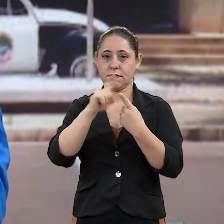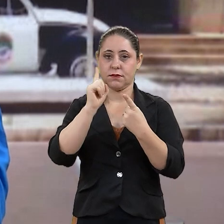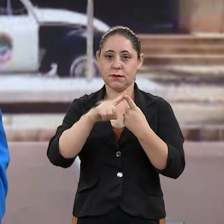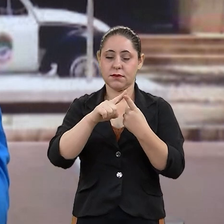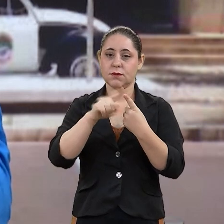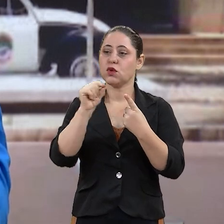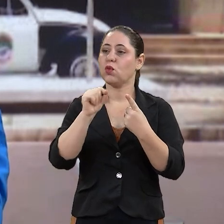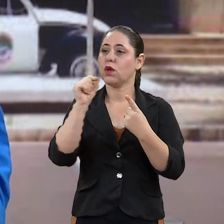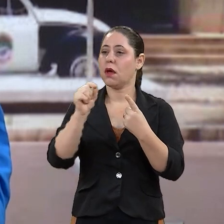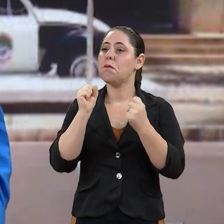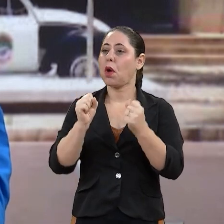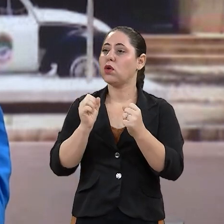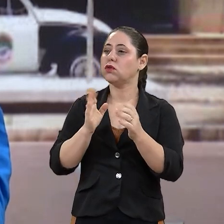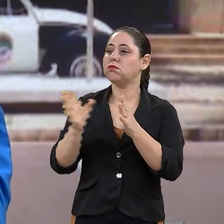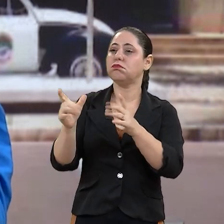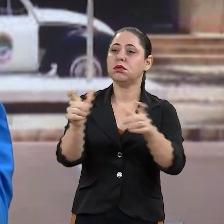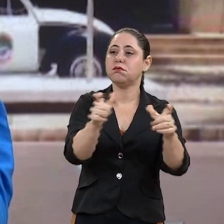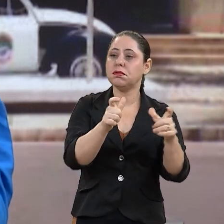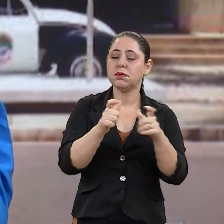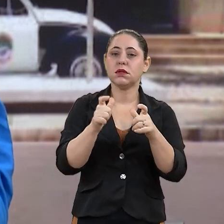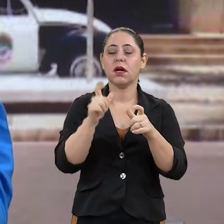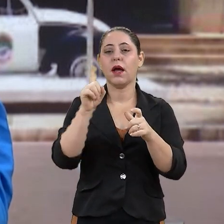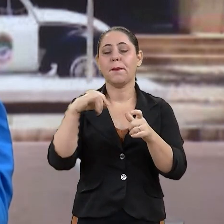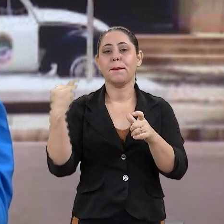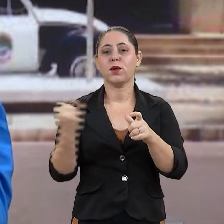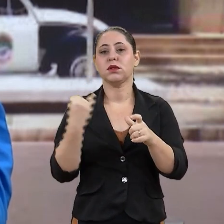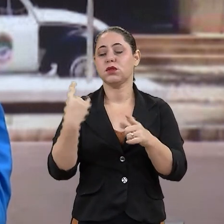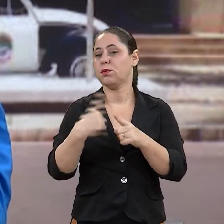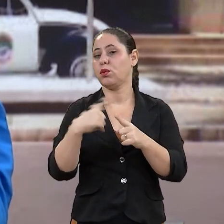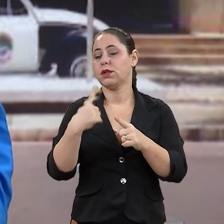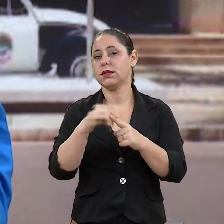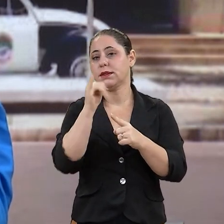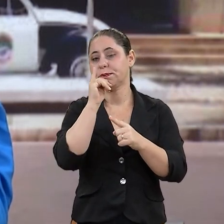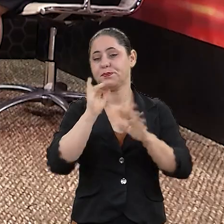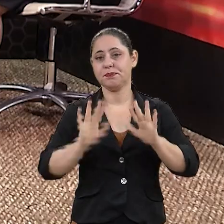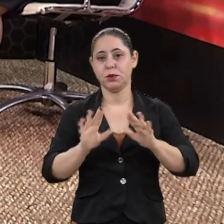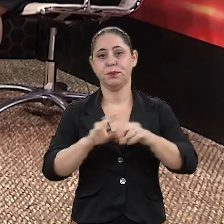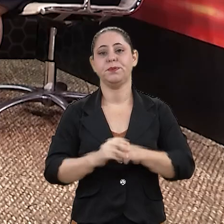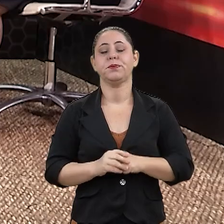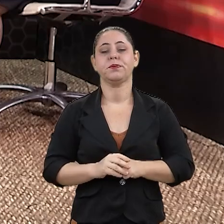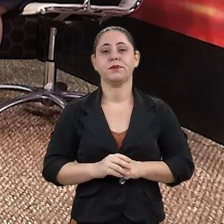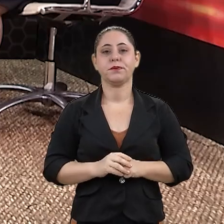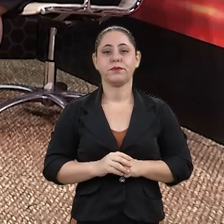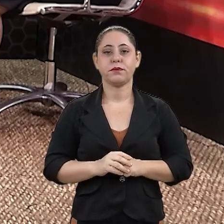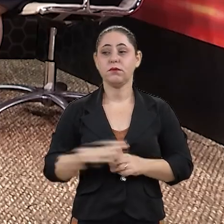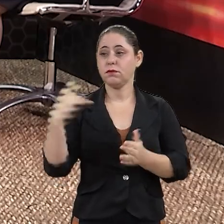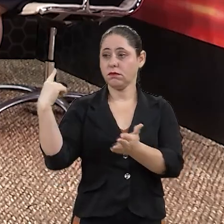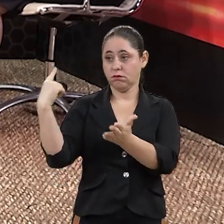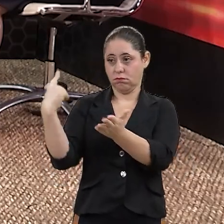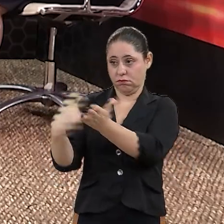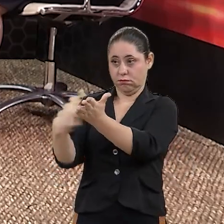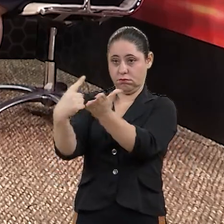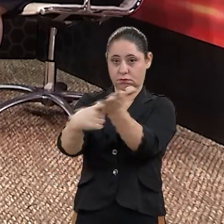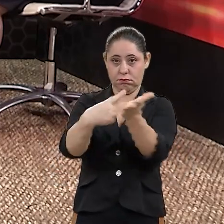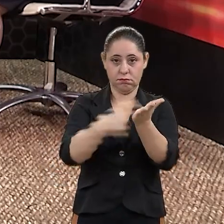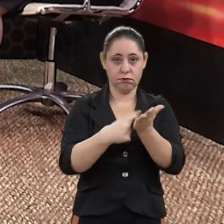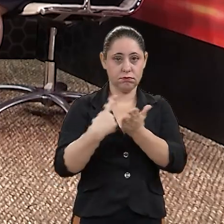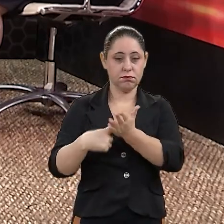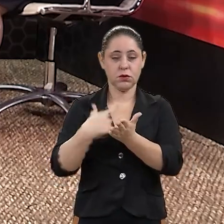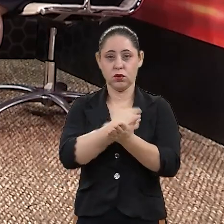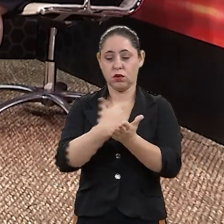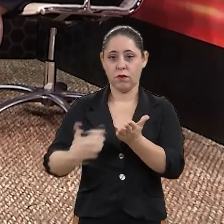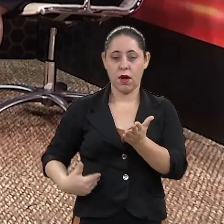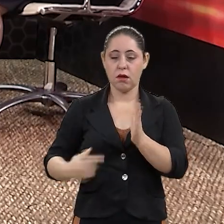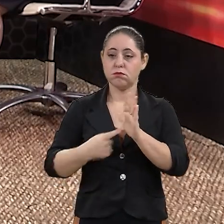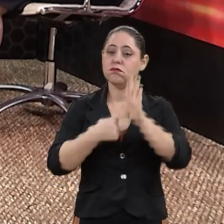dimensões. A dimensão da transversalidade. A transversalidade é muito importante porque o compromisso que